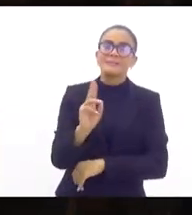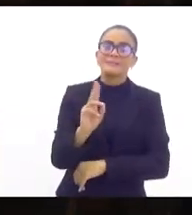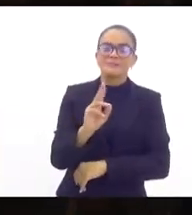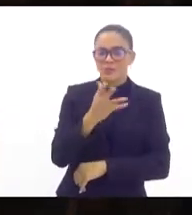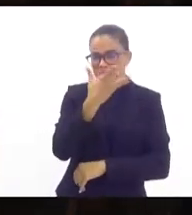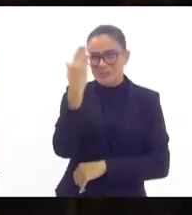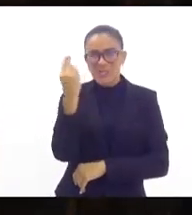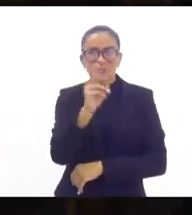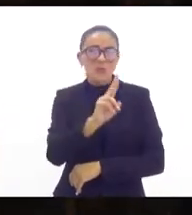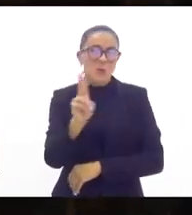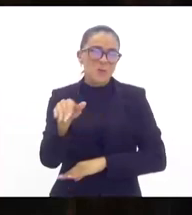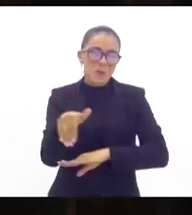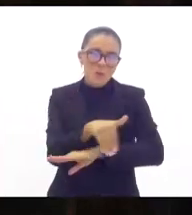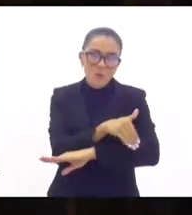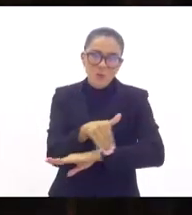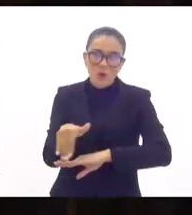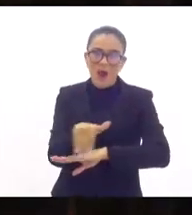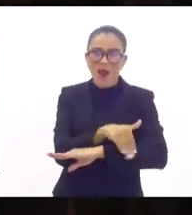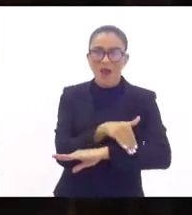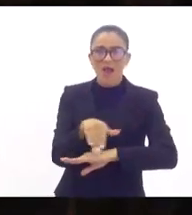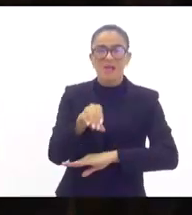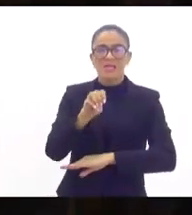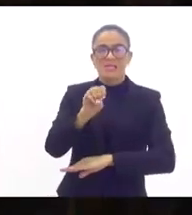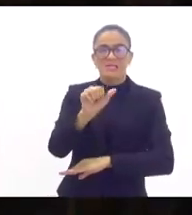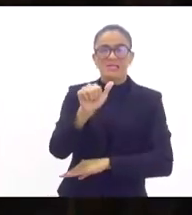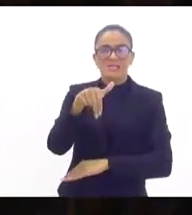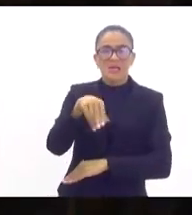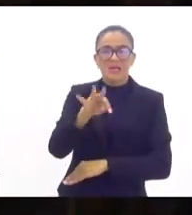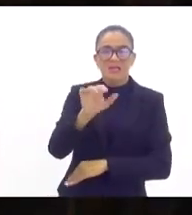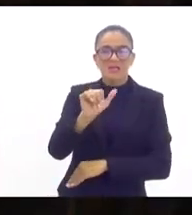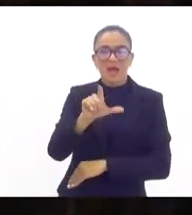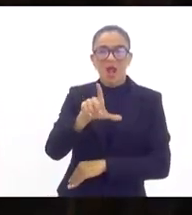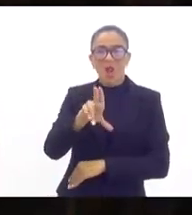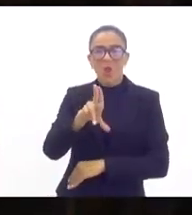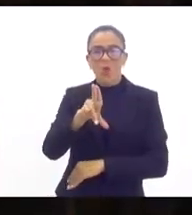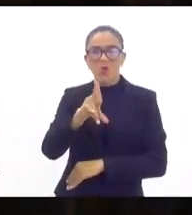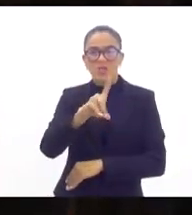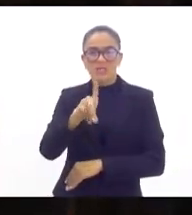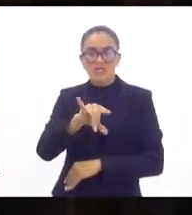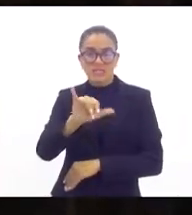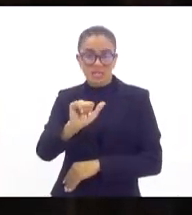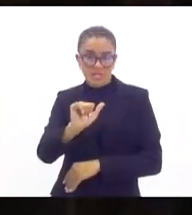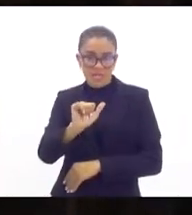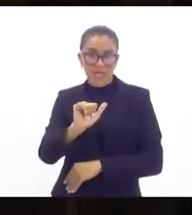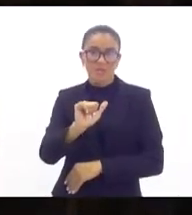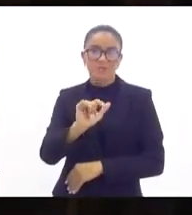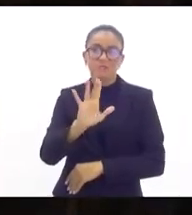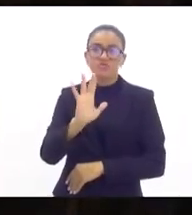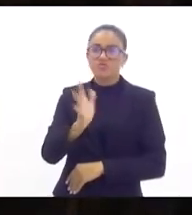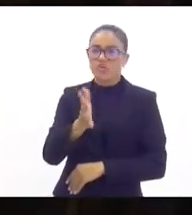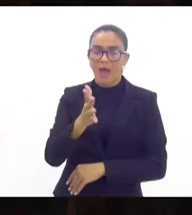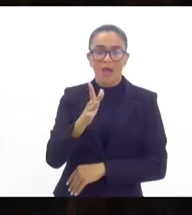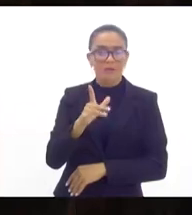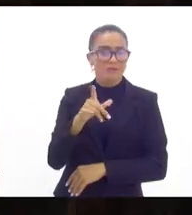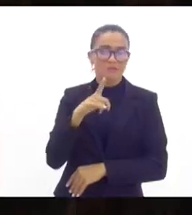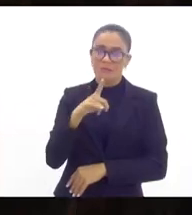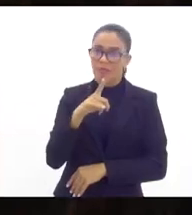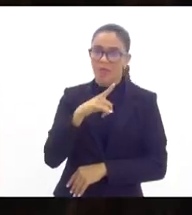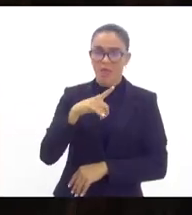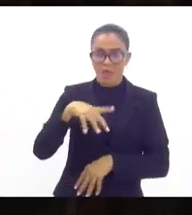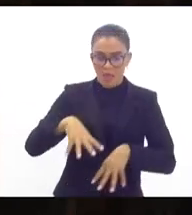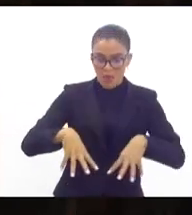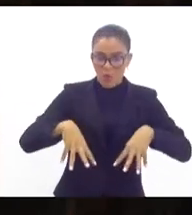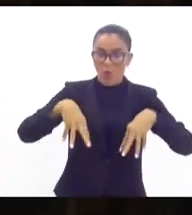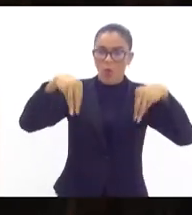eu esqueço o nome de rua gente as ruas que tem ali Santa Luzia Visconde de Itamarati elas são todas loteadas toda ela tem cone